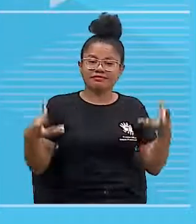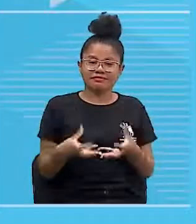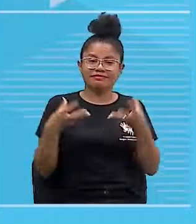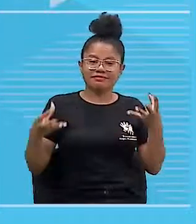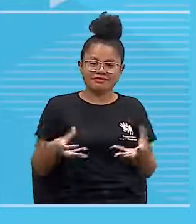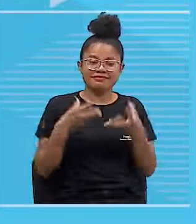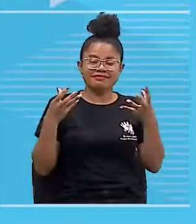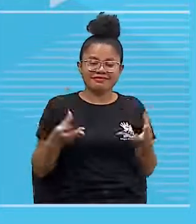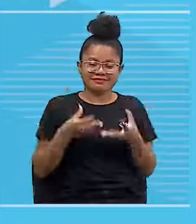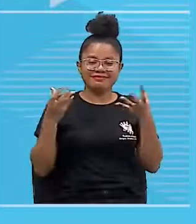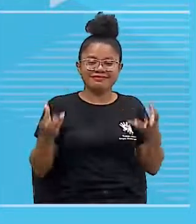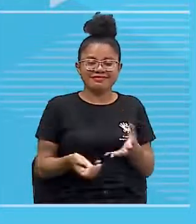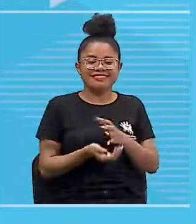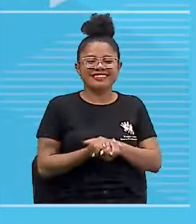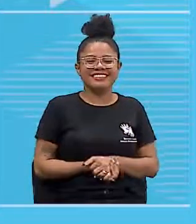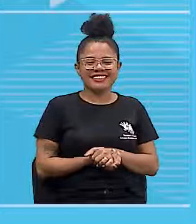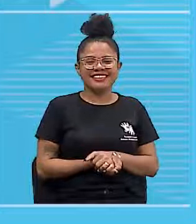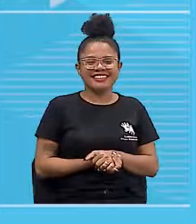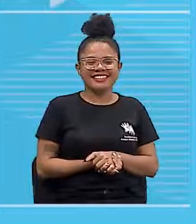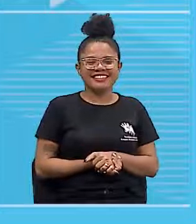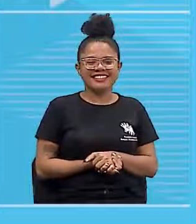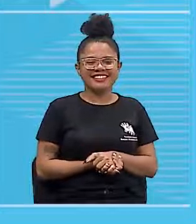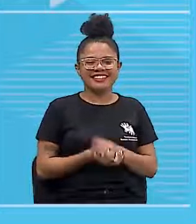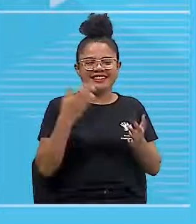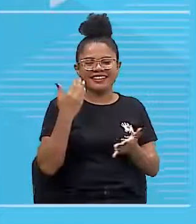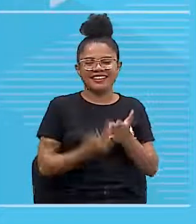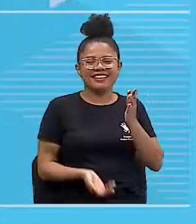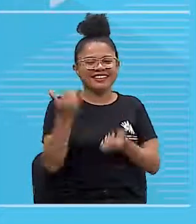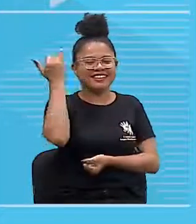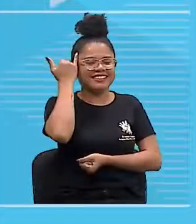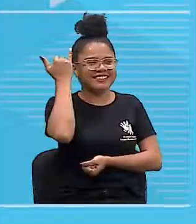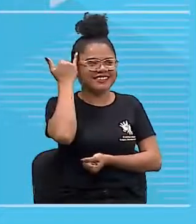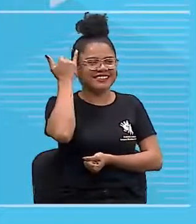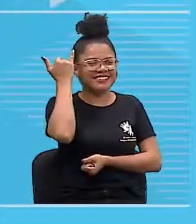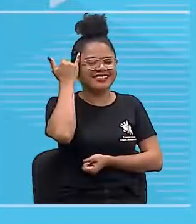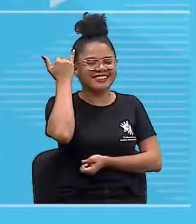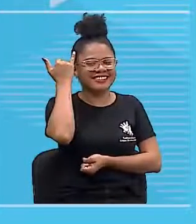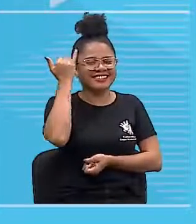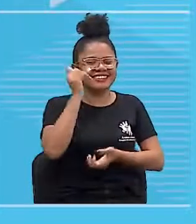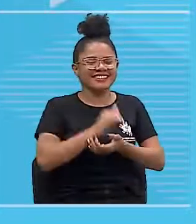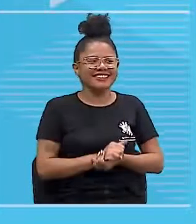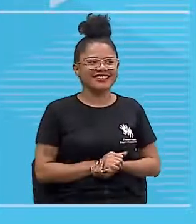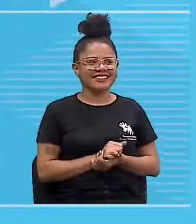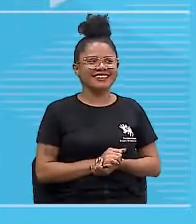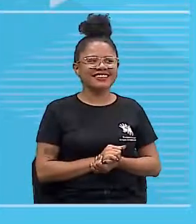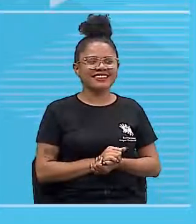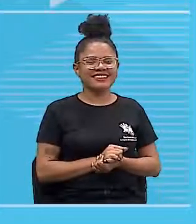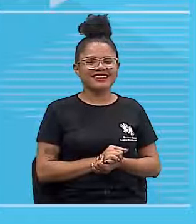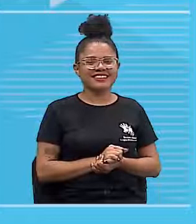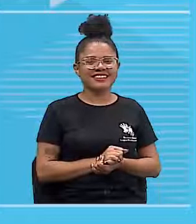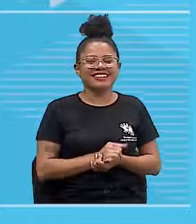maionesezinha viu vamos largar essa preguiça Fernando coloca